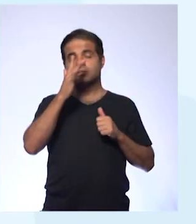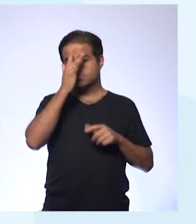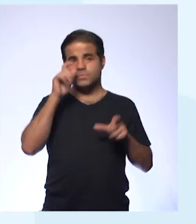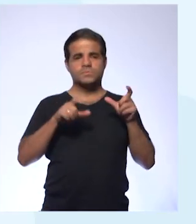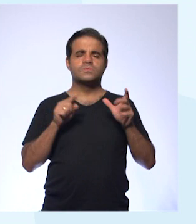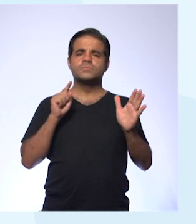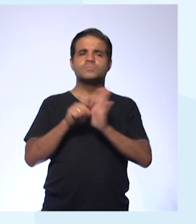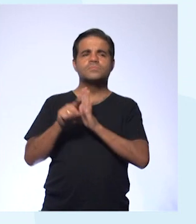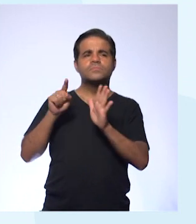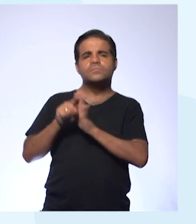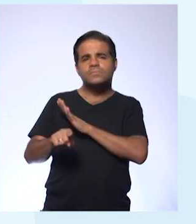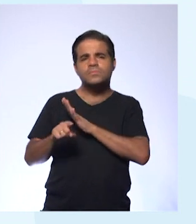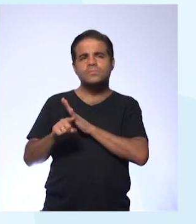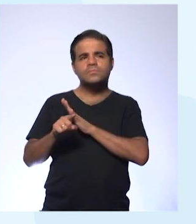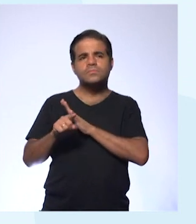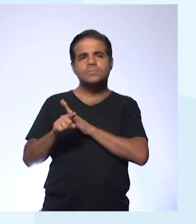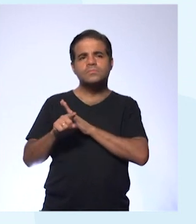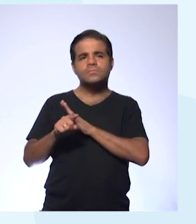se perguntassem,